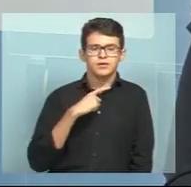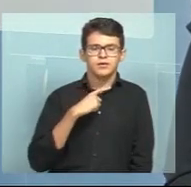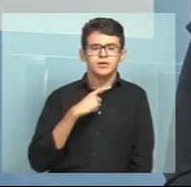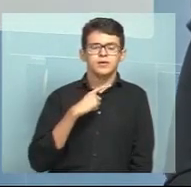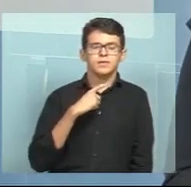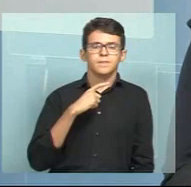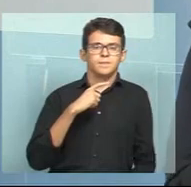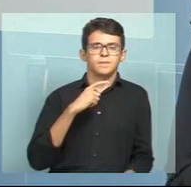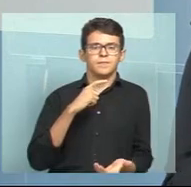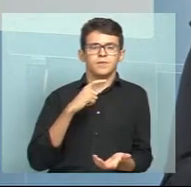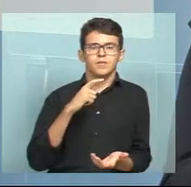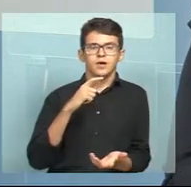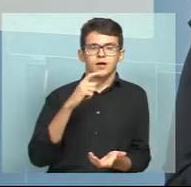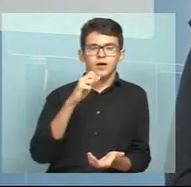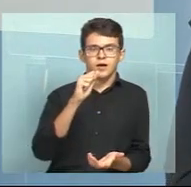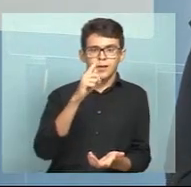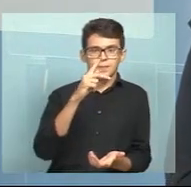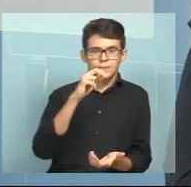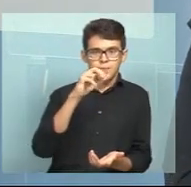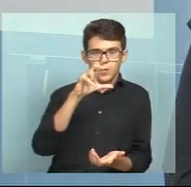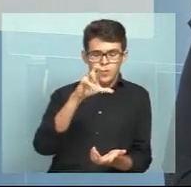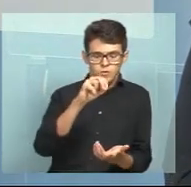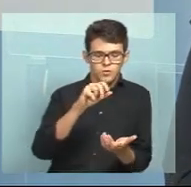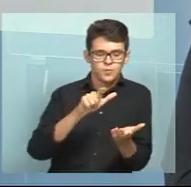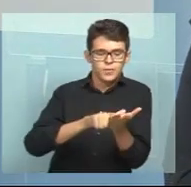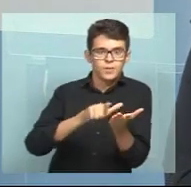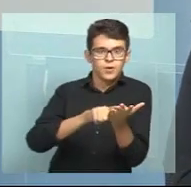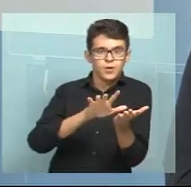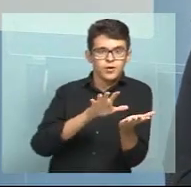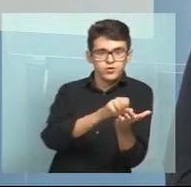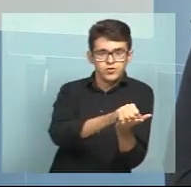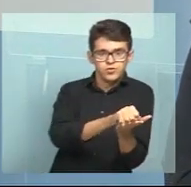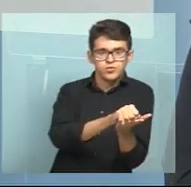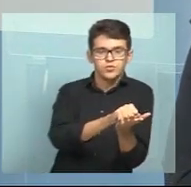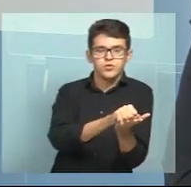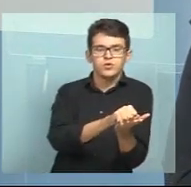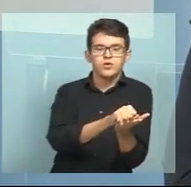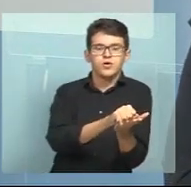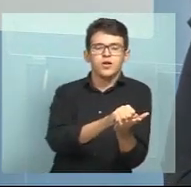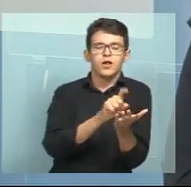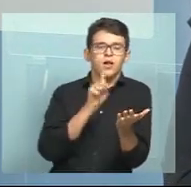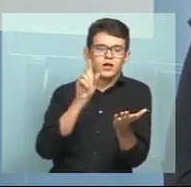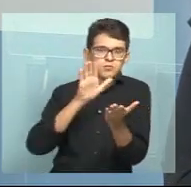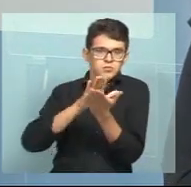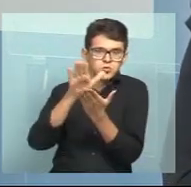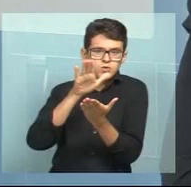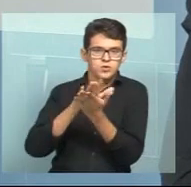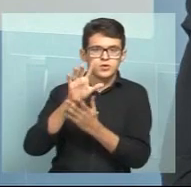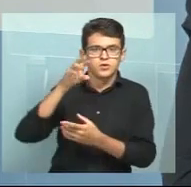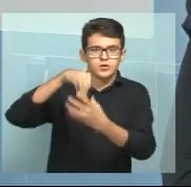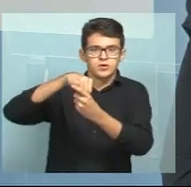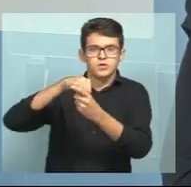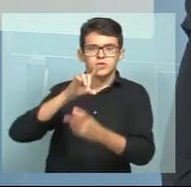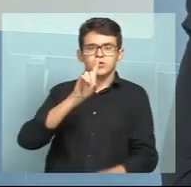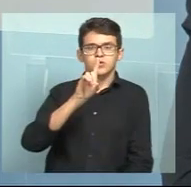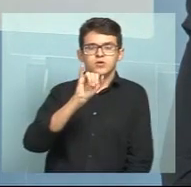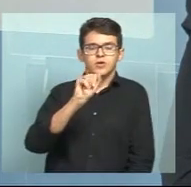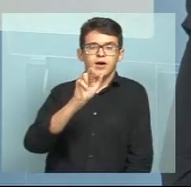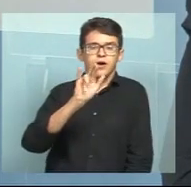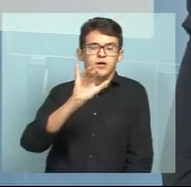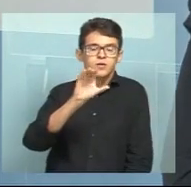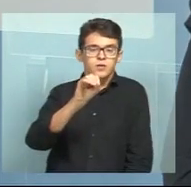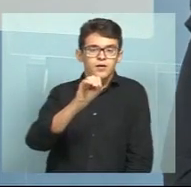seja, for para o papel que foi decidido, antes do carnaval, e for publicado lá no diário, depois daquele momento ele tem 48